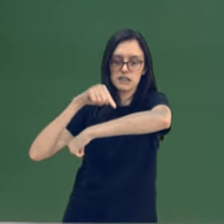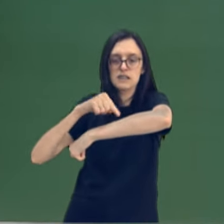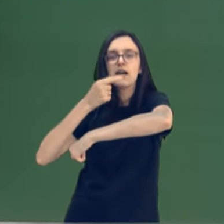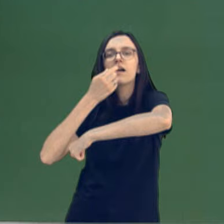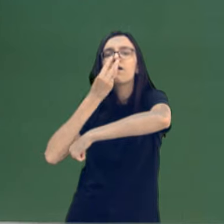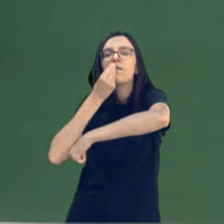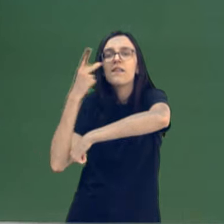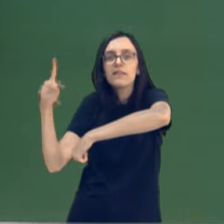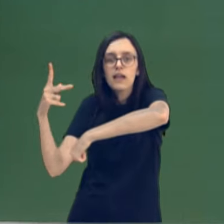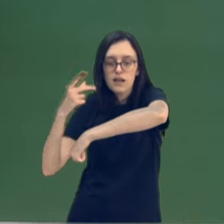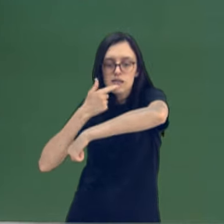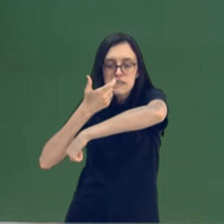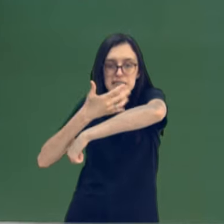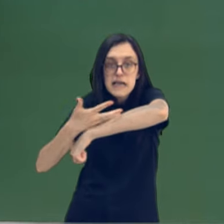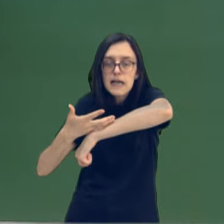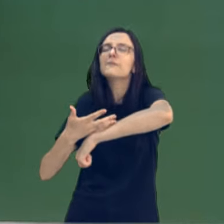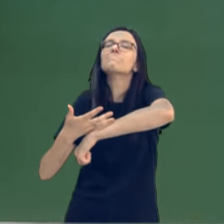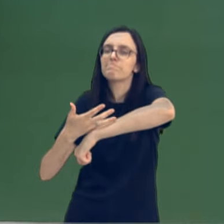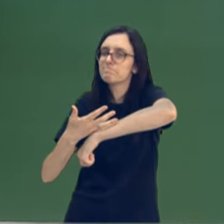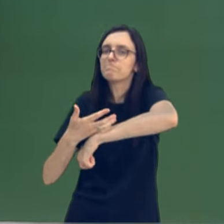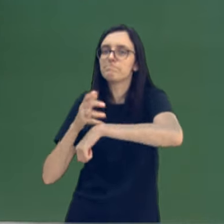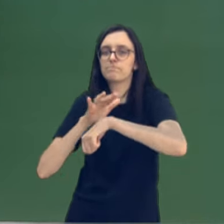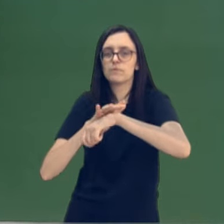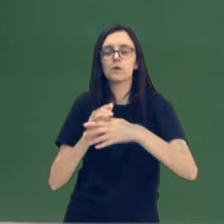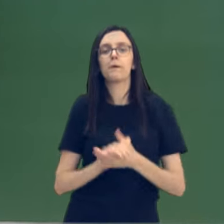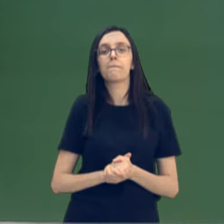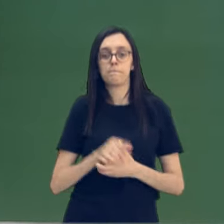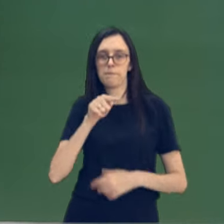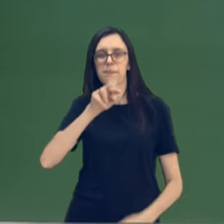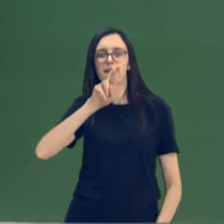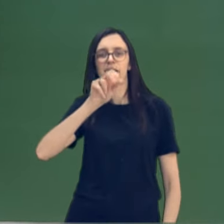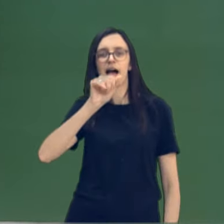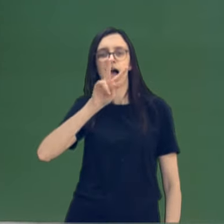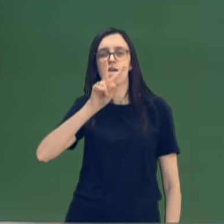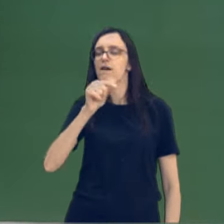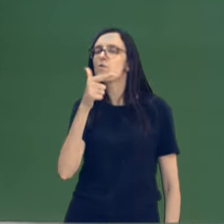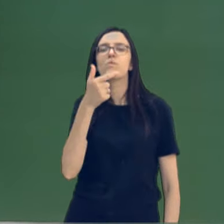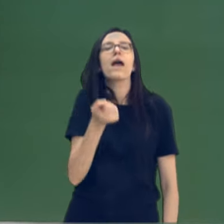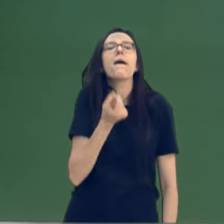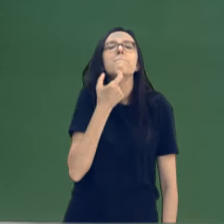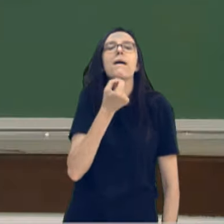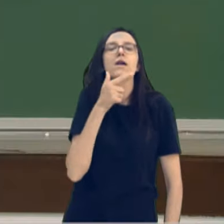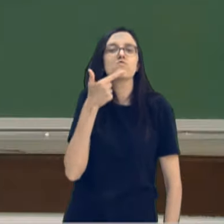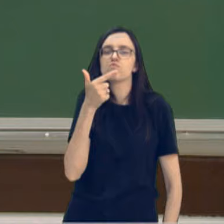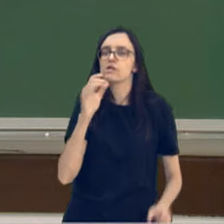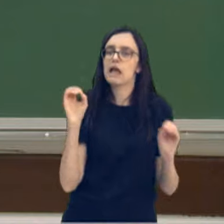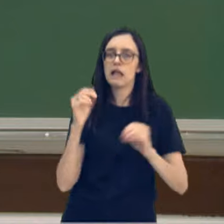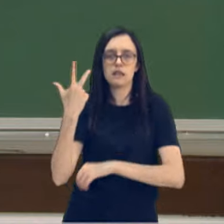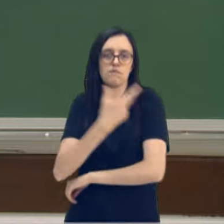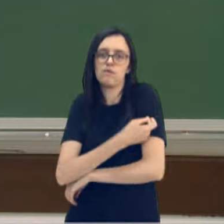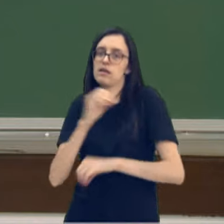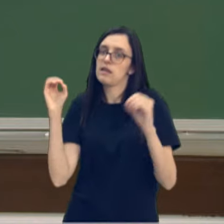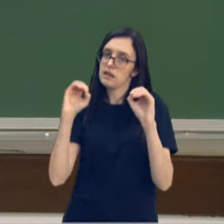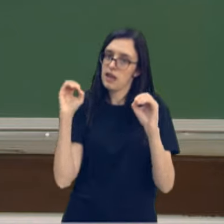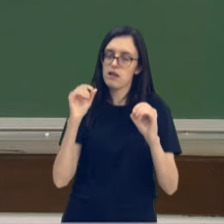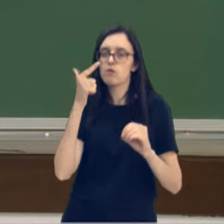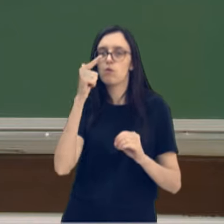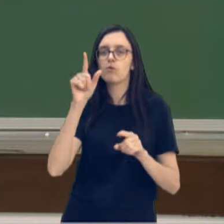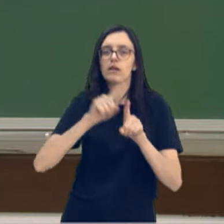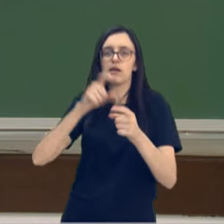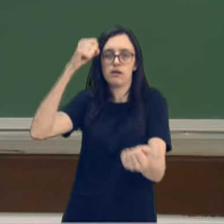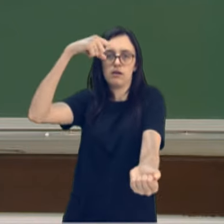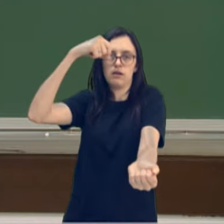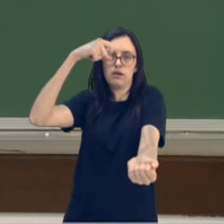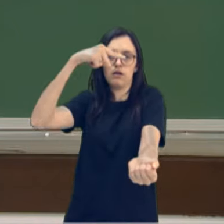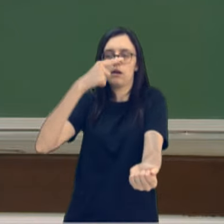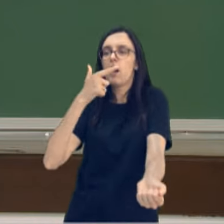Como é que você trata a raiva? Lembra que a raiva você não tem remédios para a raiva nem vacina, né? A gente tem um soro,